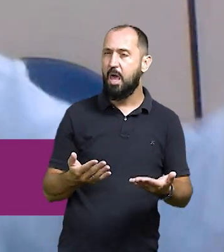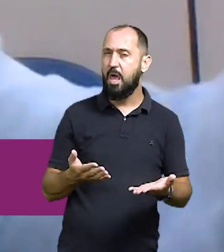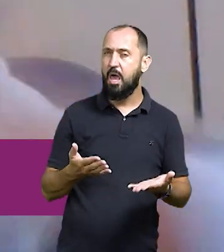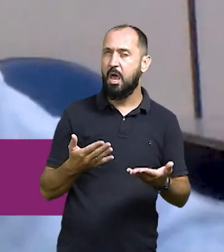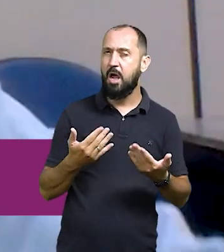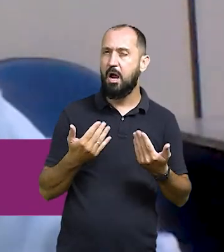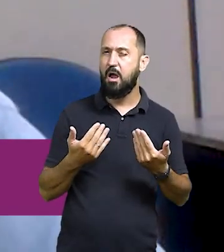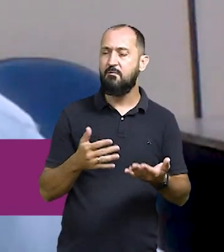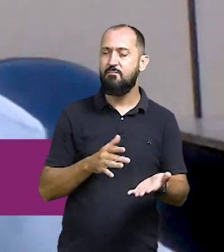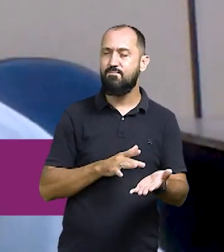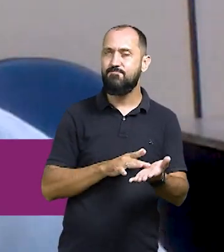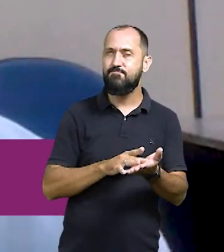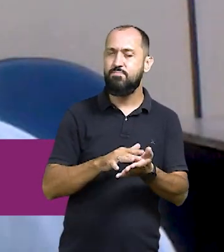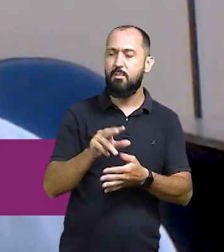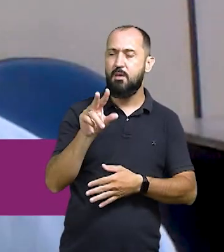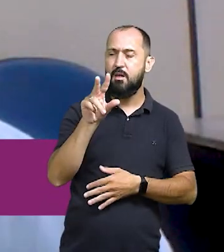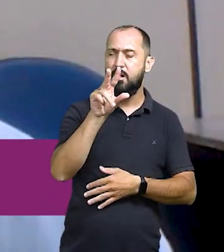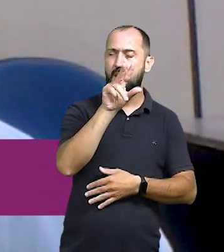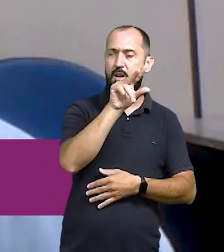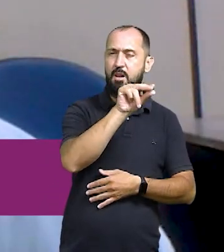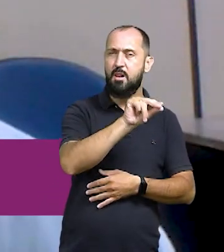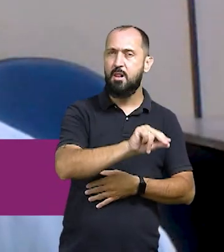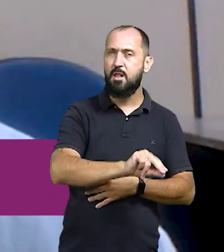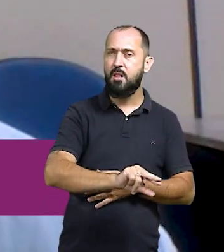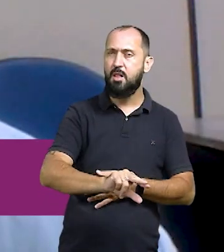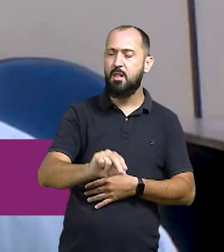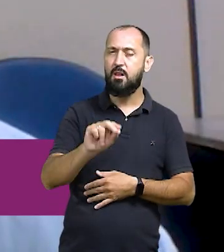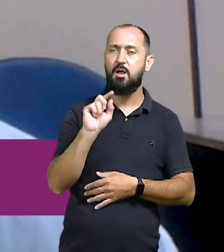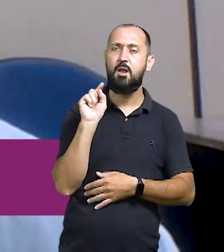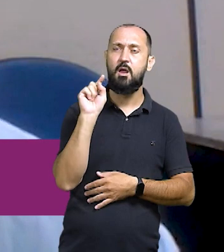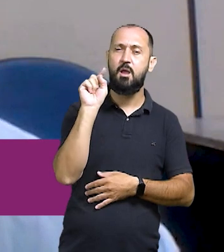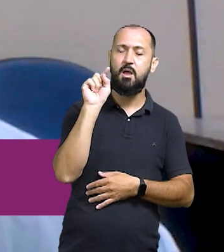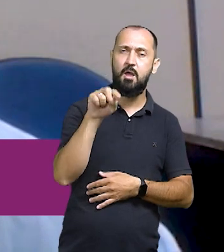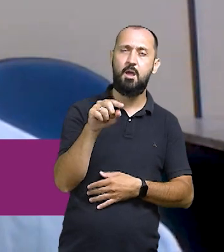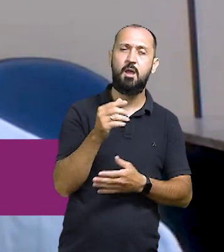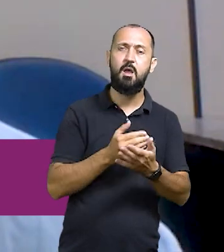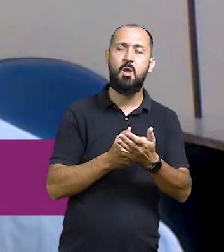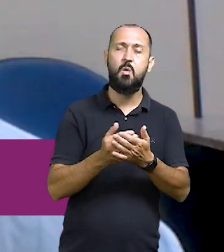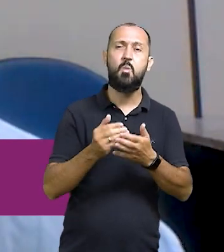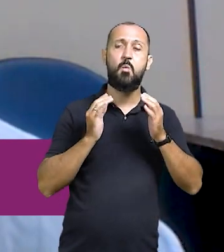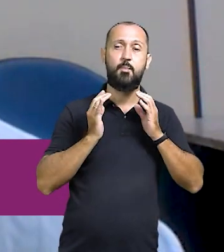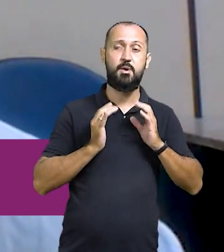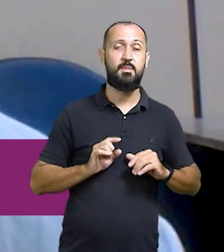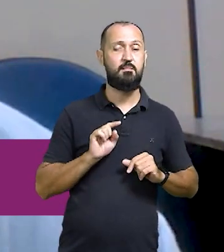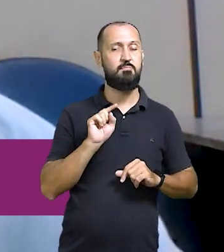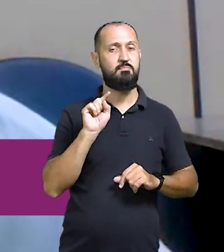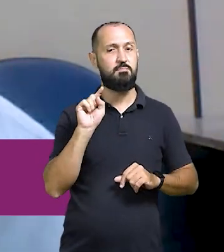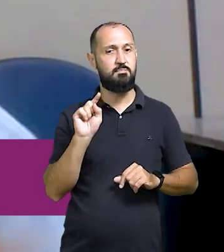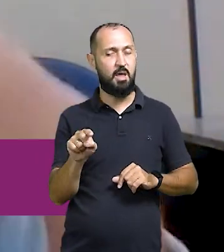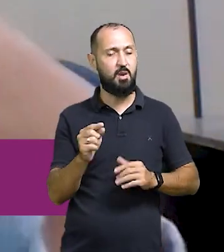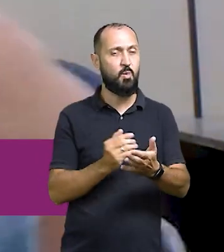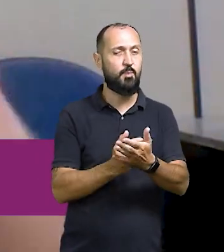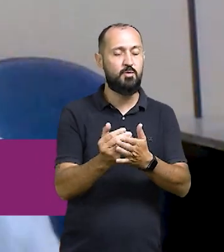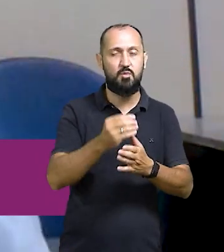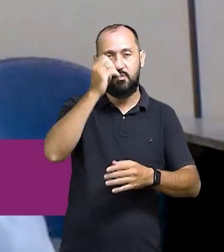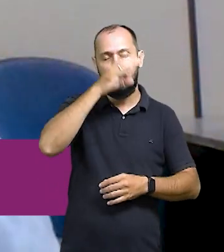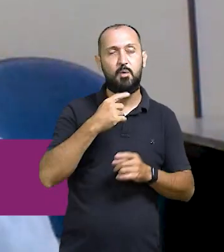assim, por ciúmes, né? Porque ele estava alcoolizado, ele estava drogado. Não, os homens matam as mulheres porque eles se